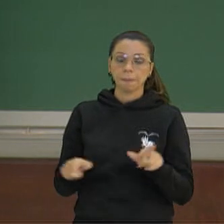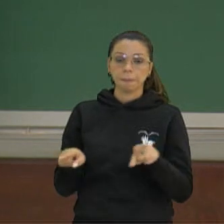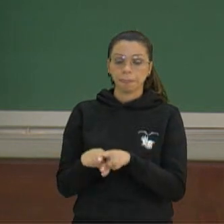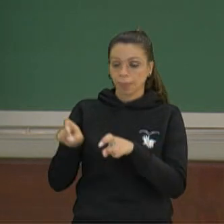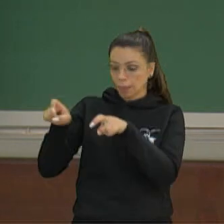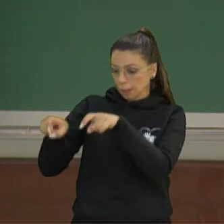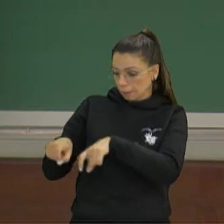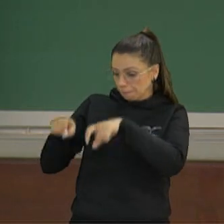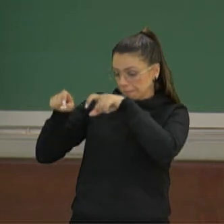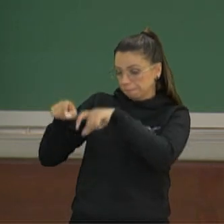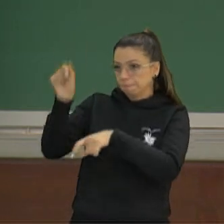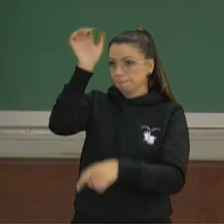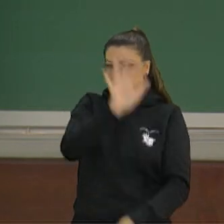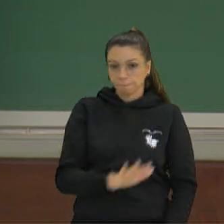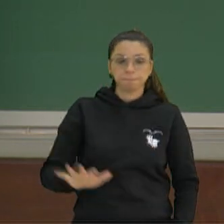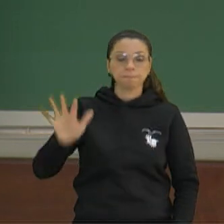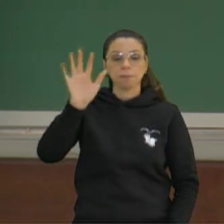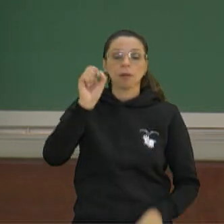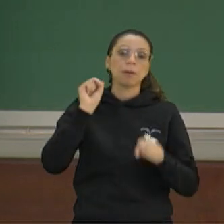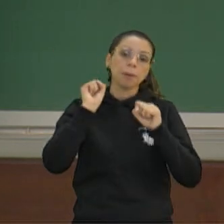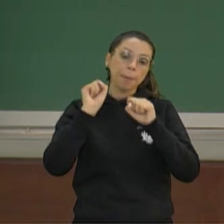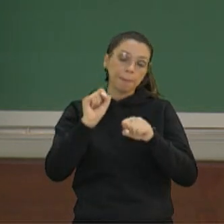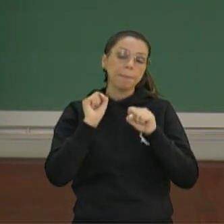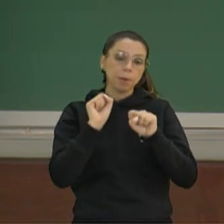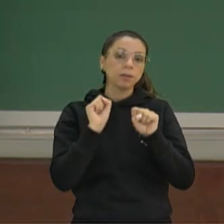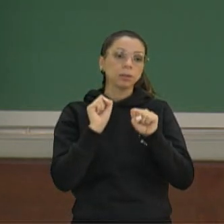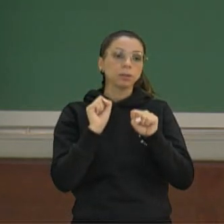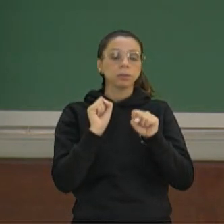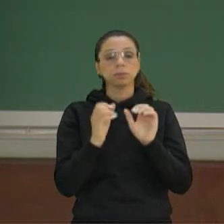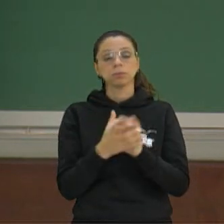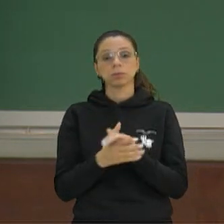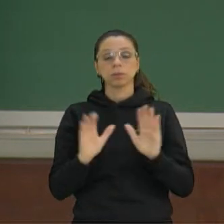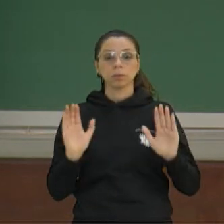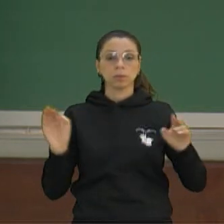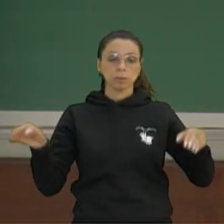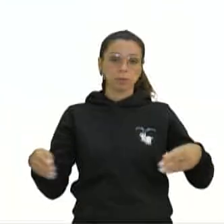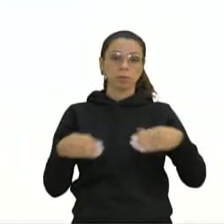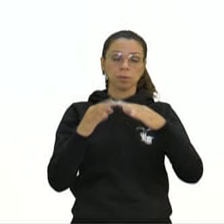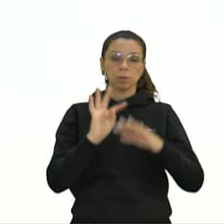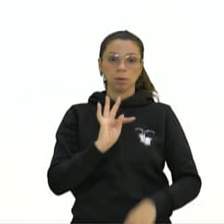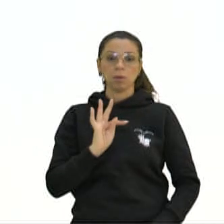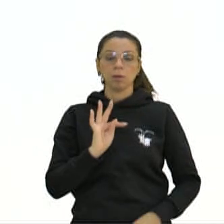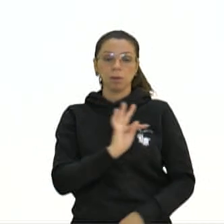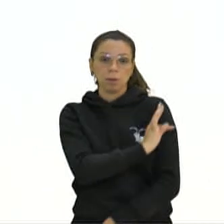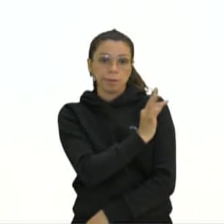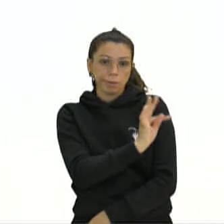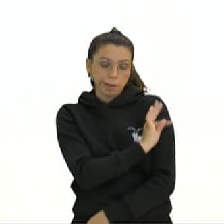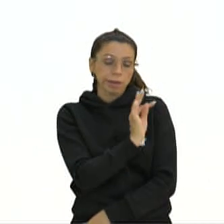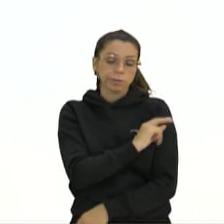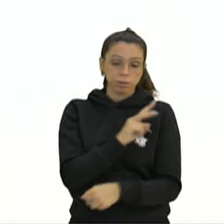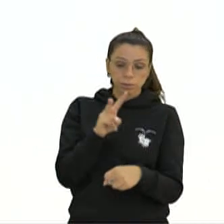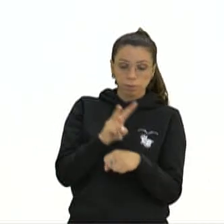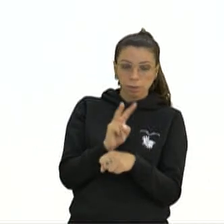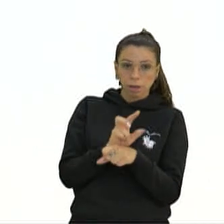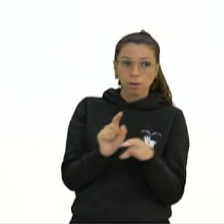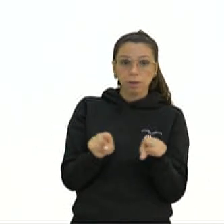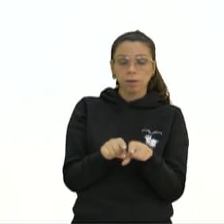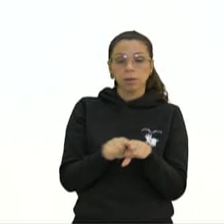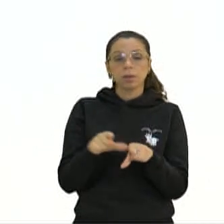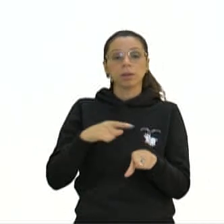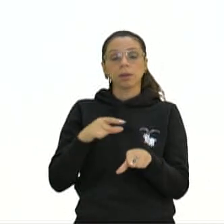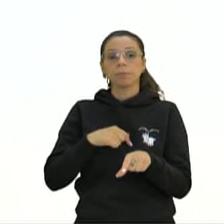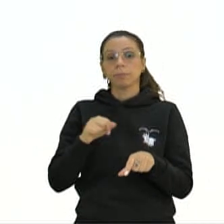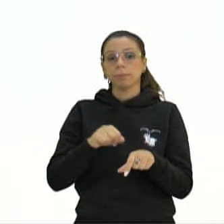agrícola, de modo geral, ela pode ser classificada de acordo com a técnica de cultivo e a distribuição dos